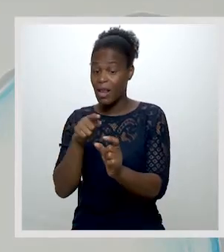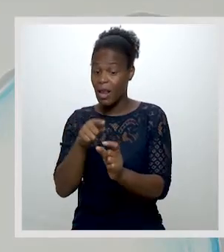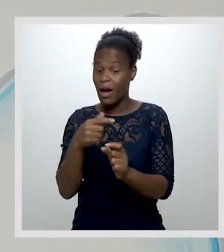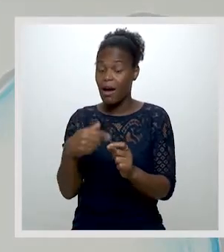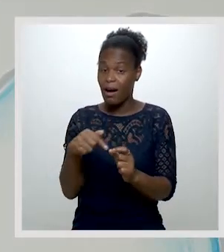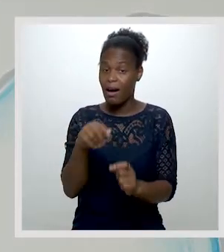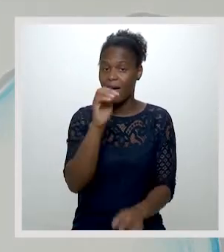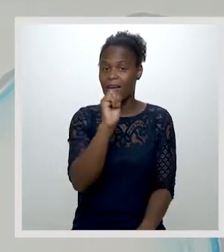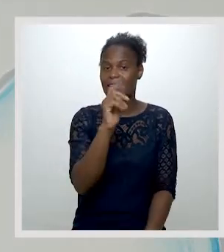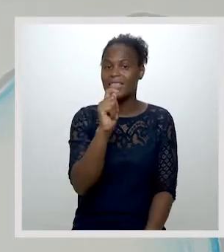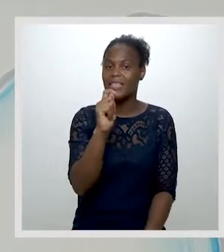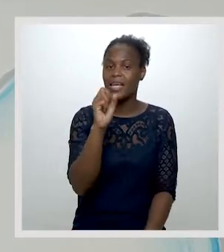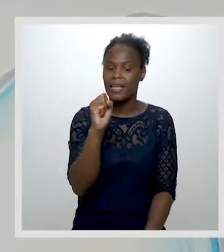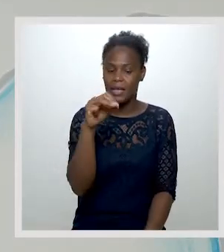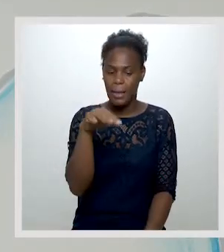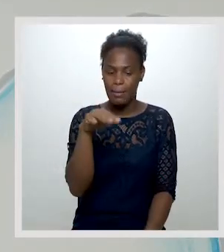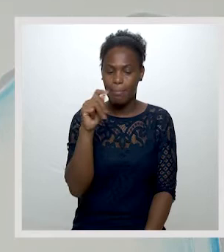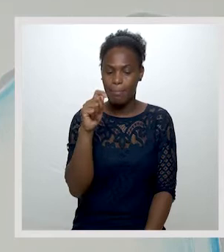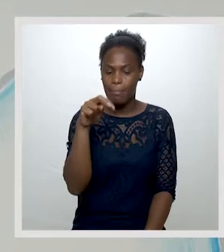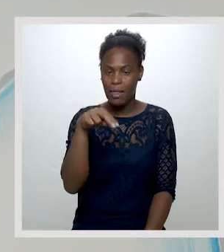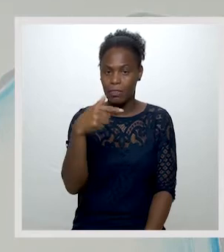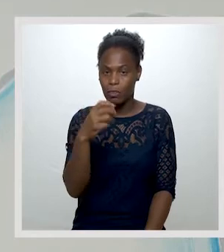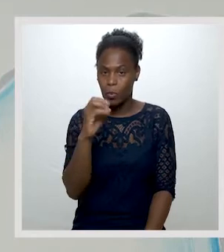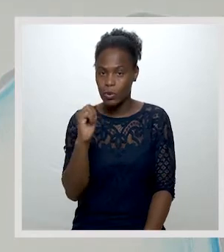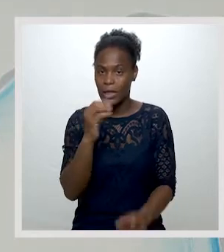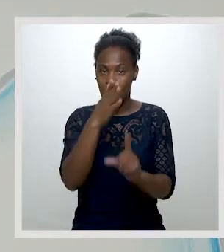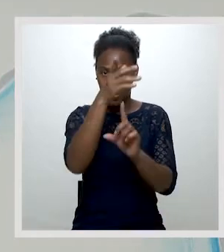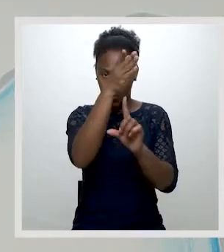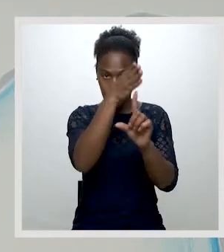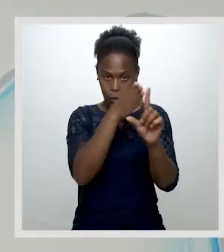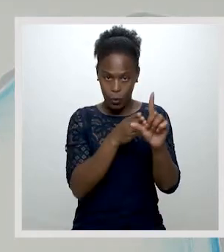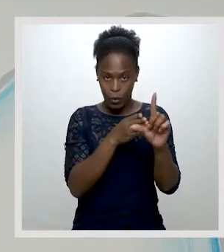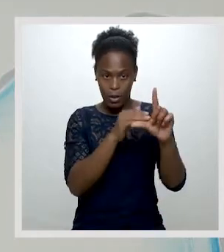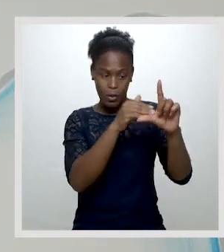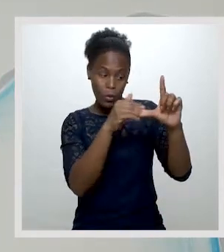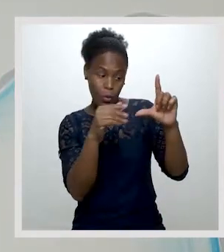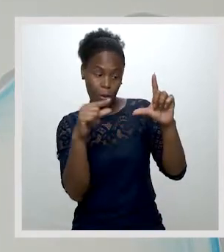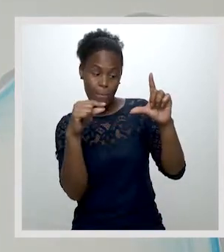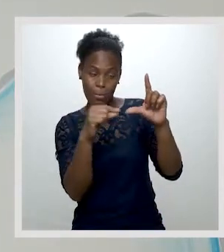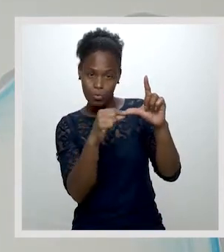segmentos. Os dois segmentos de cada lado encontram-se no vértice.